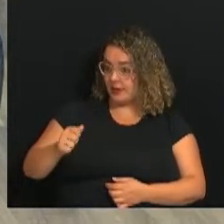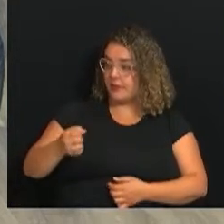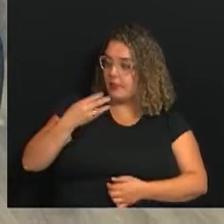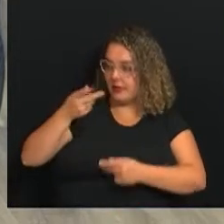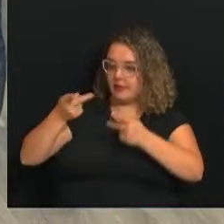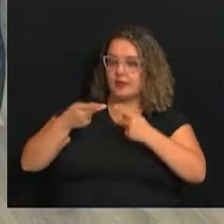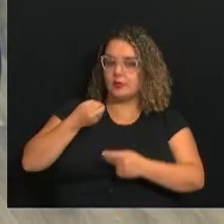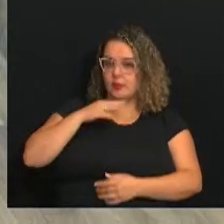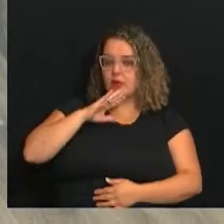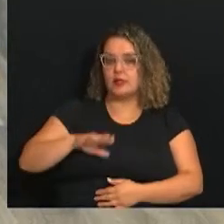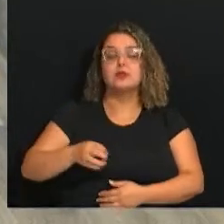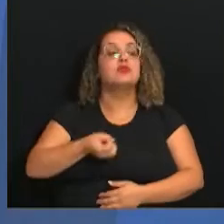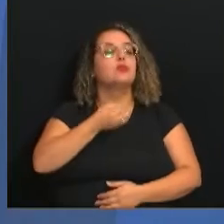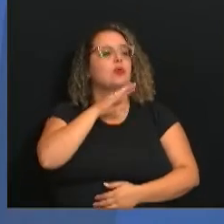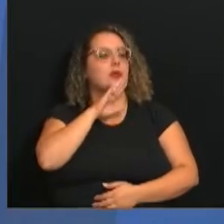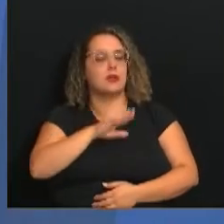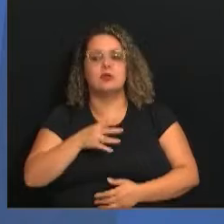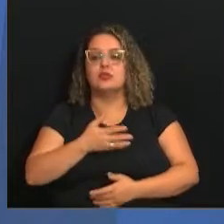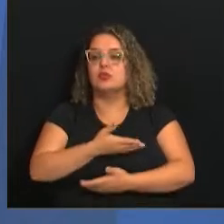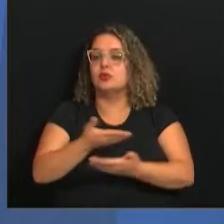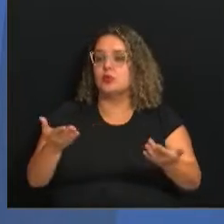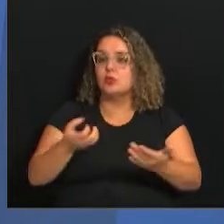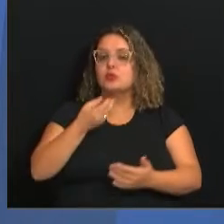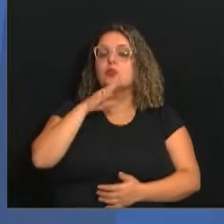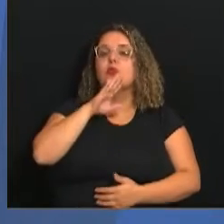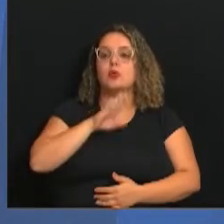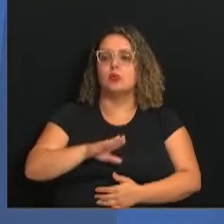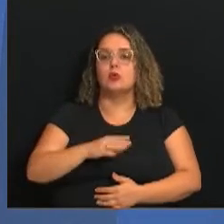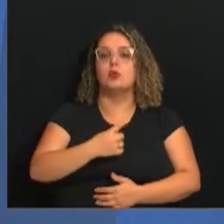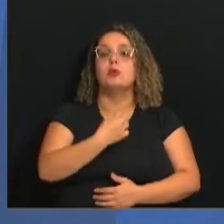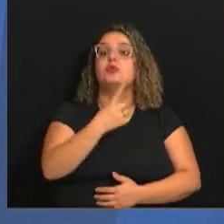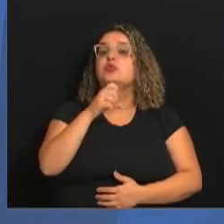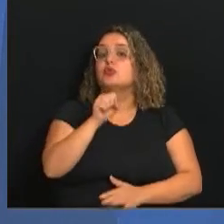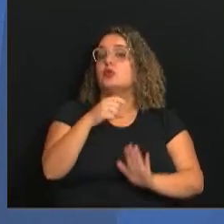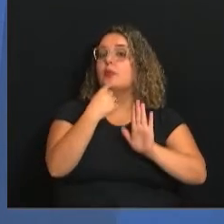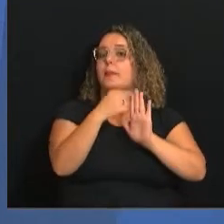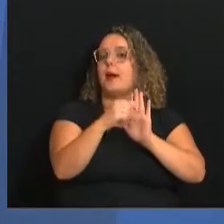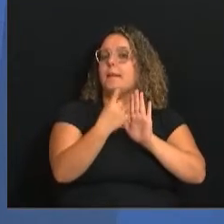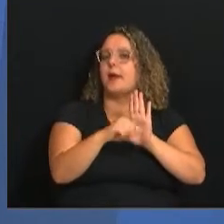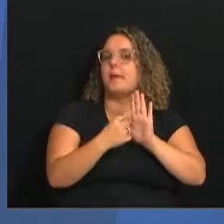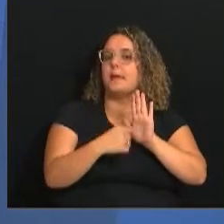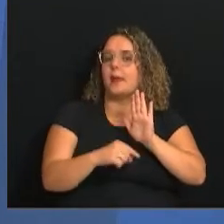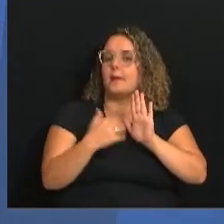lá no site para poder chegar ao Pode Falar.